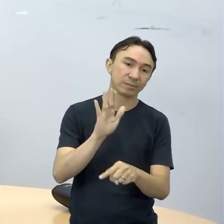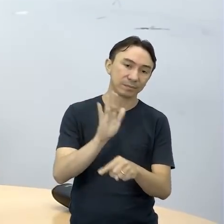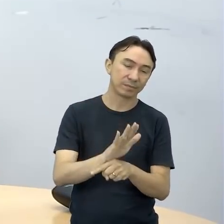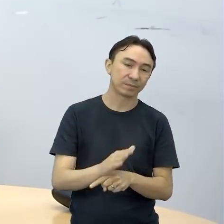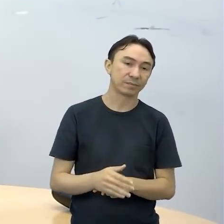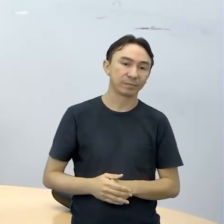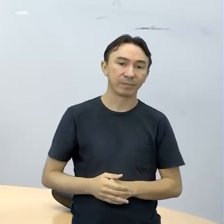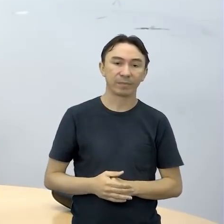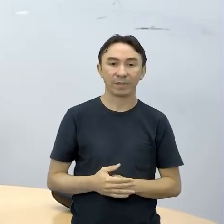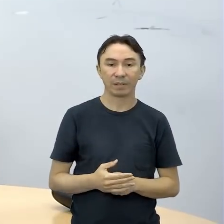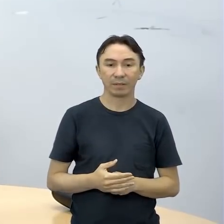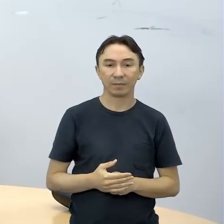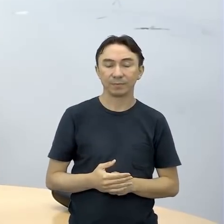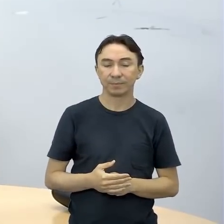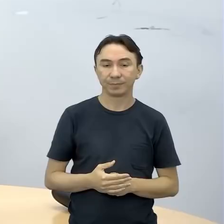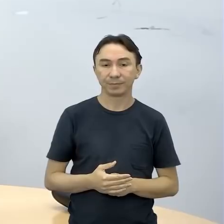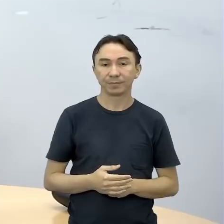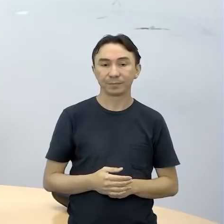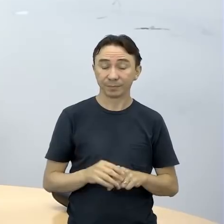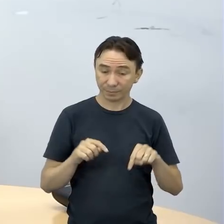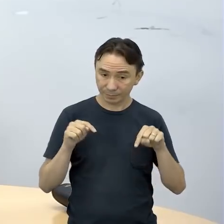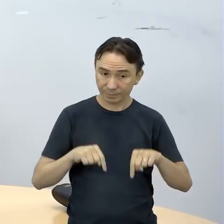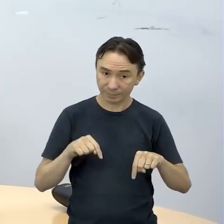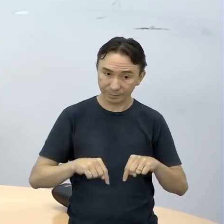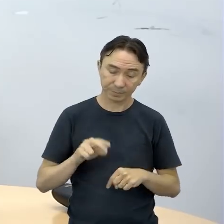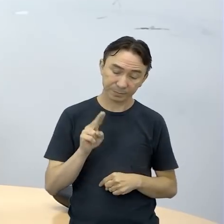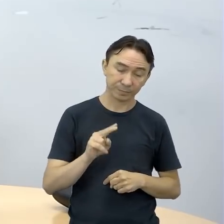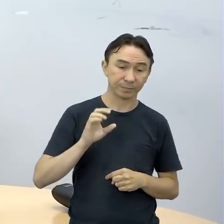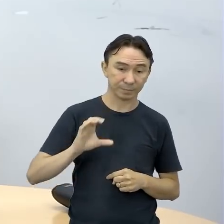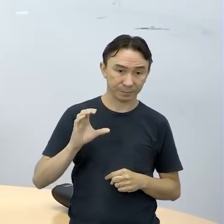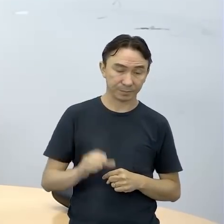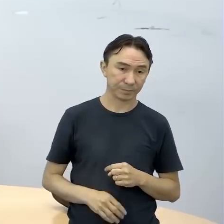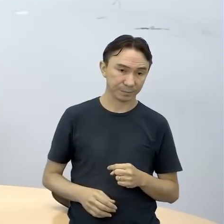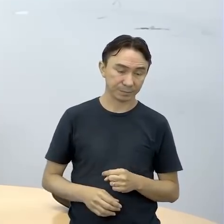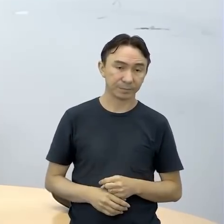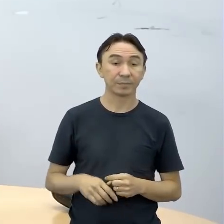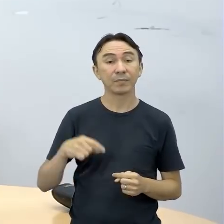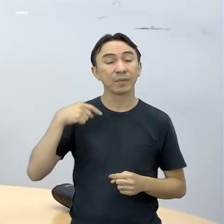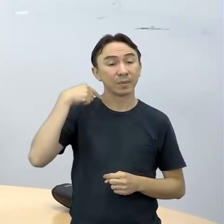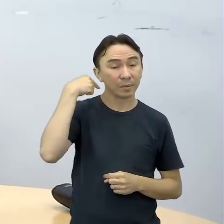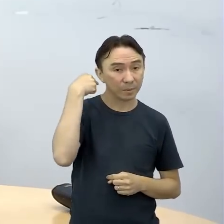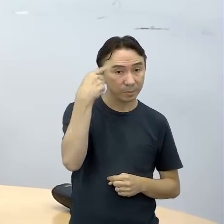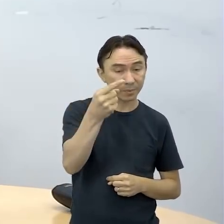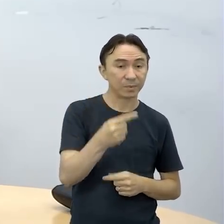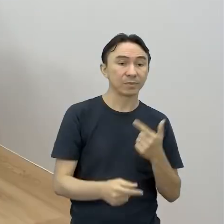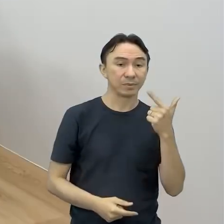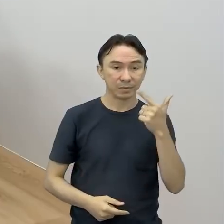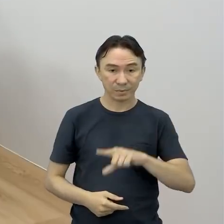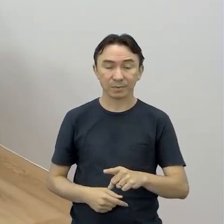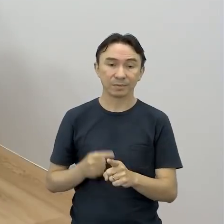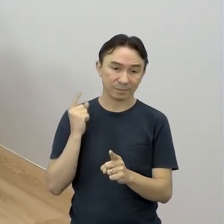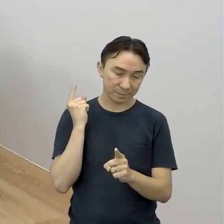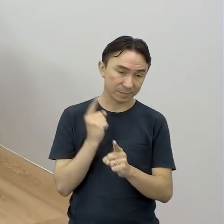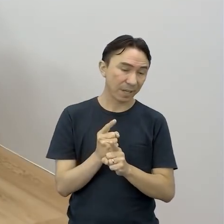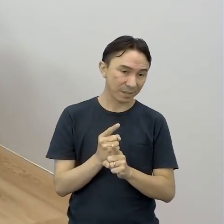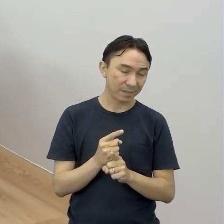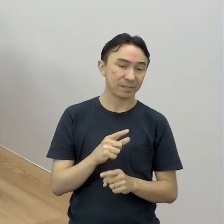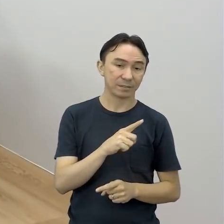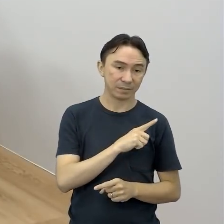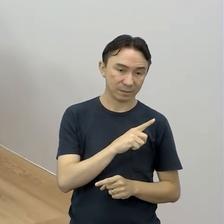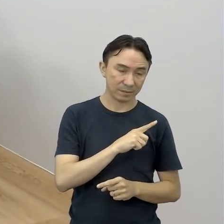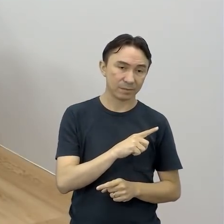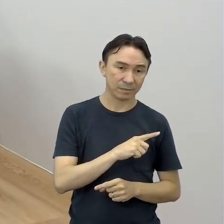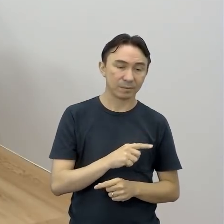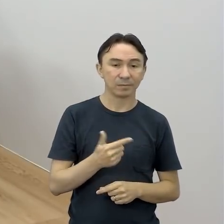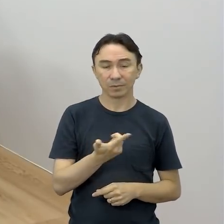implementação desta unidade curricular e nos veremos outras vezes, Sim, né, Marcos? Com certeza. Teremos